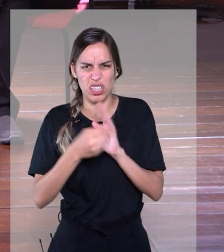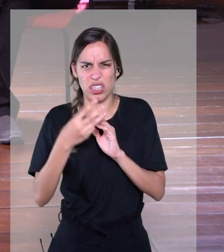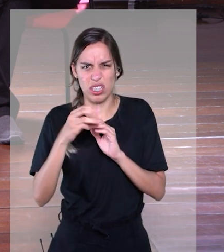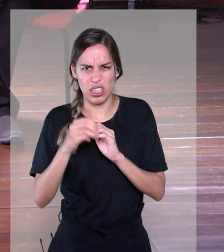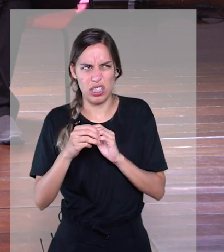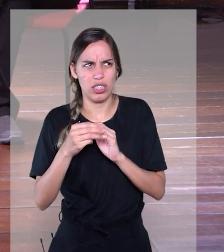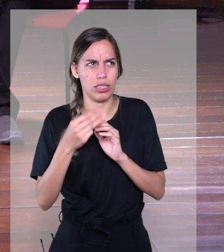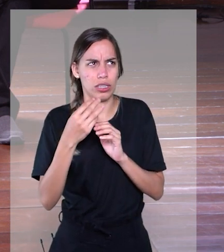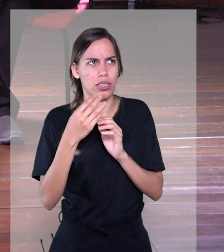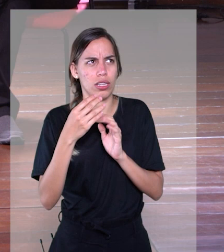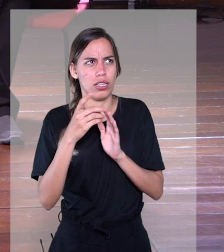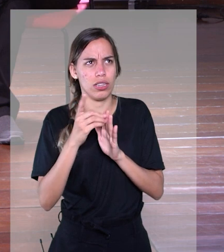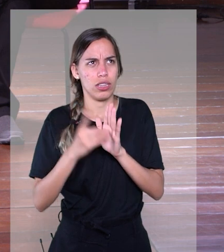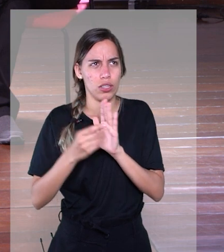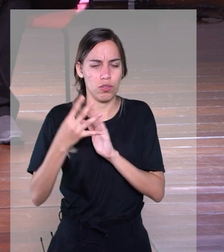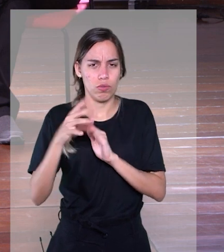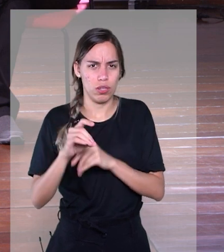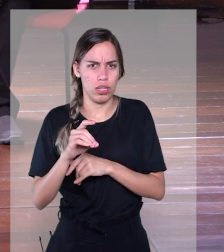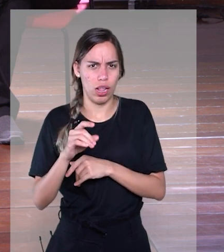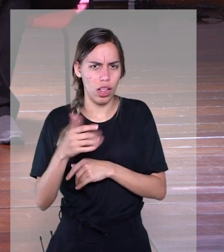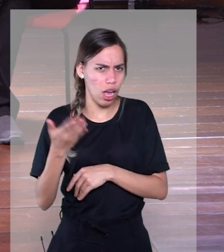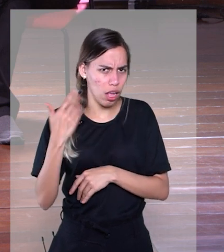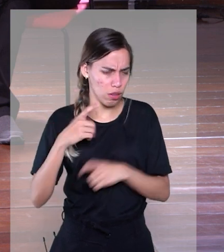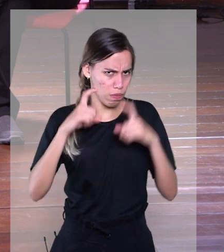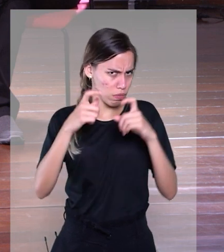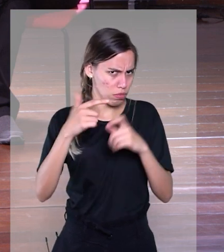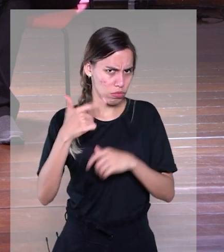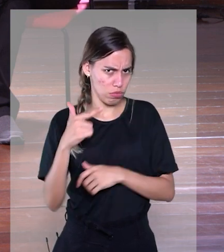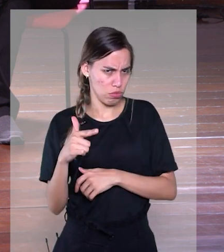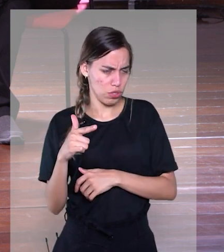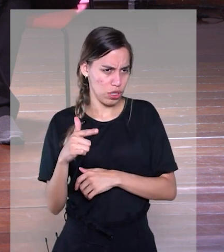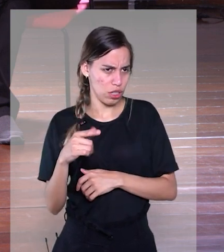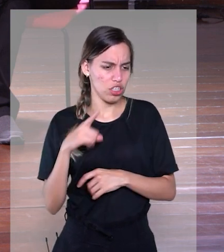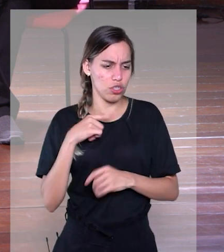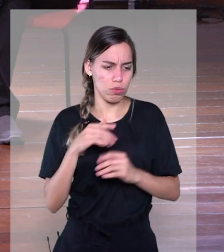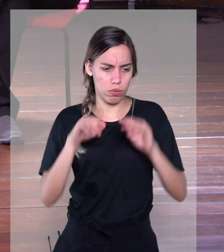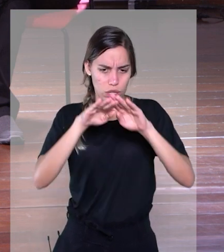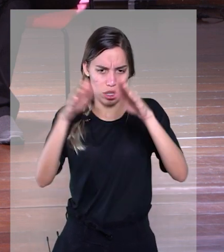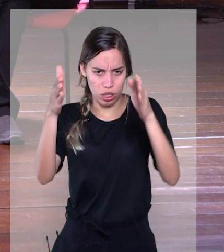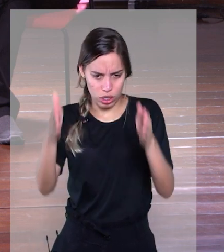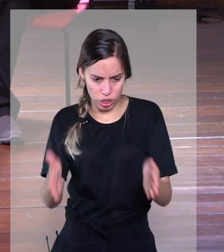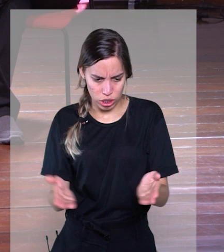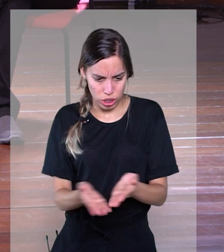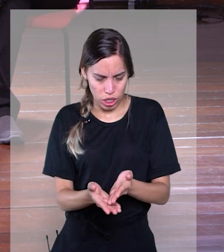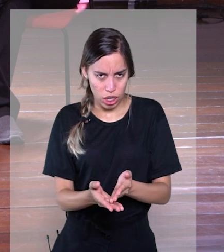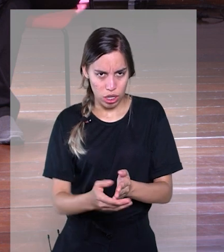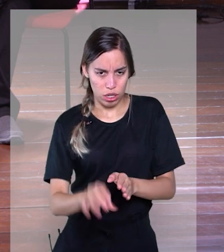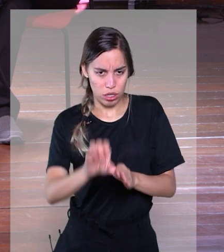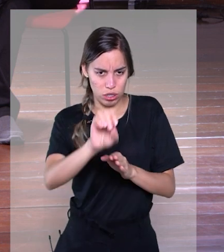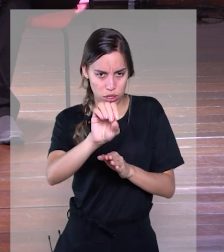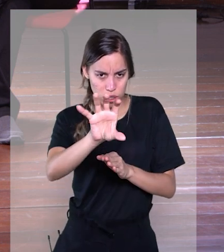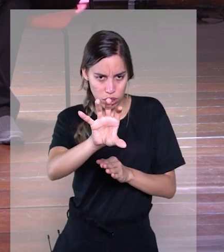um caixote com uma lente, né? Uhum. Não era necessariamente o equipamento que estava fazendo a foto. Tinha